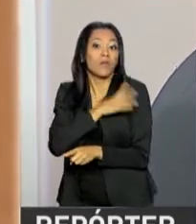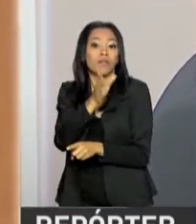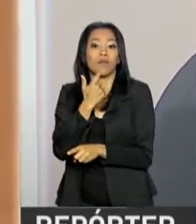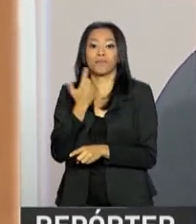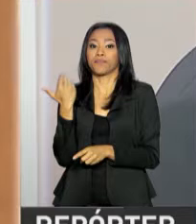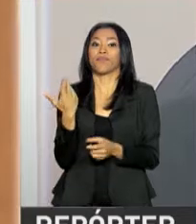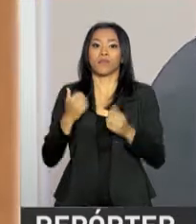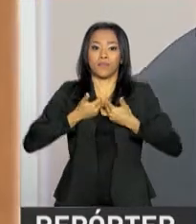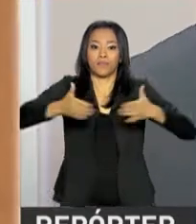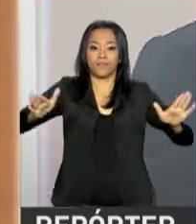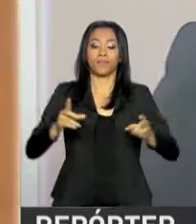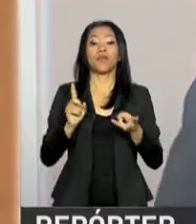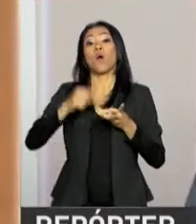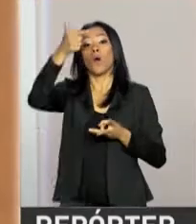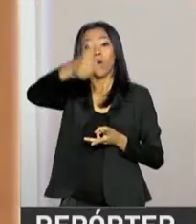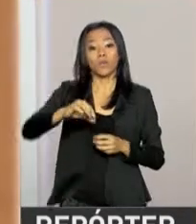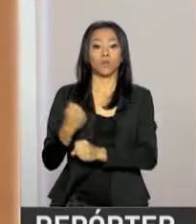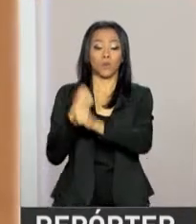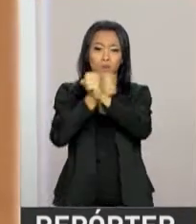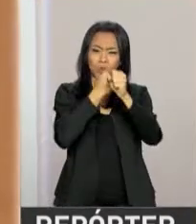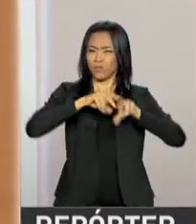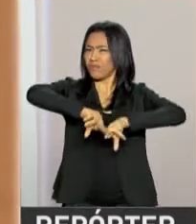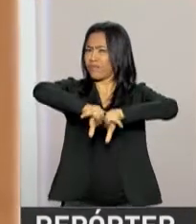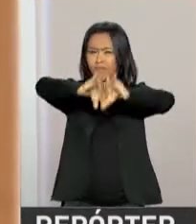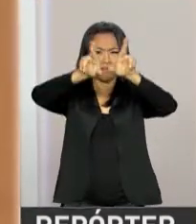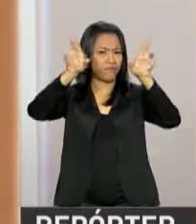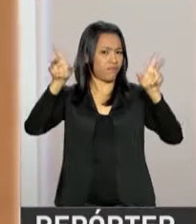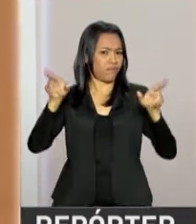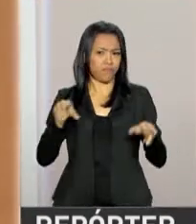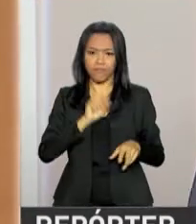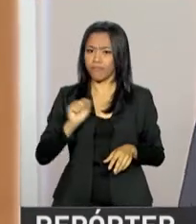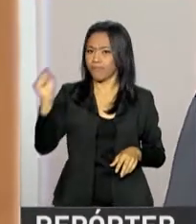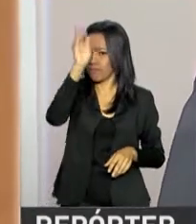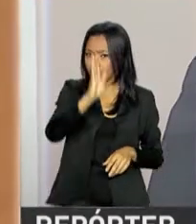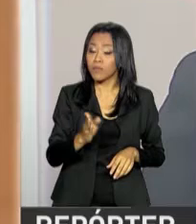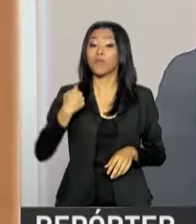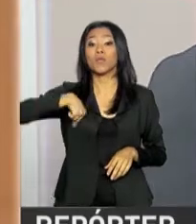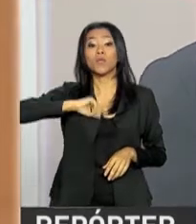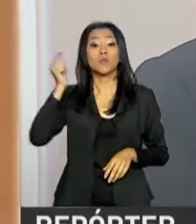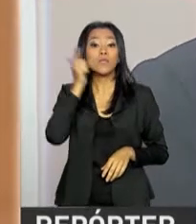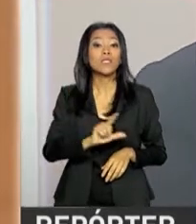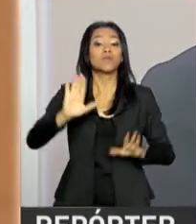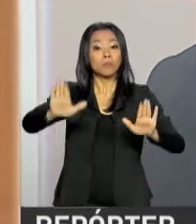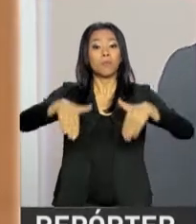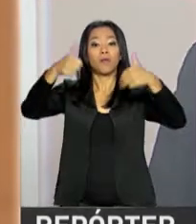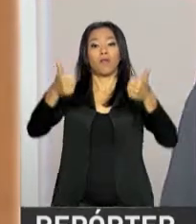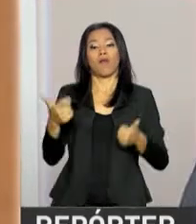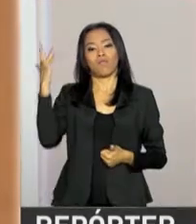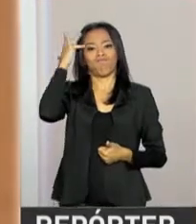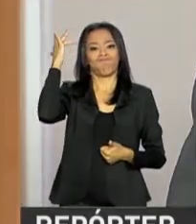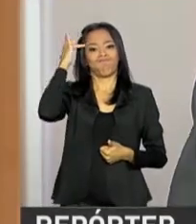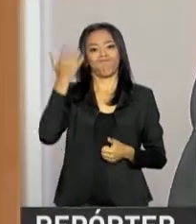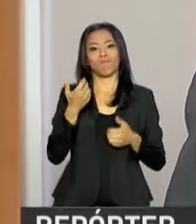obras viárias urbanas de todo gênero de todo modo para que nós consigamos melhorar a qualidade do transporte público